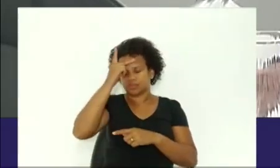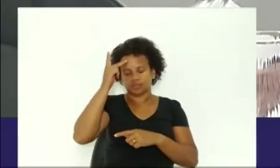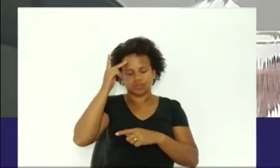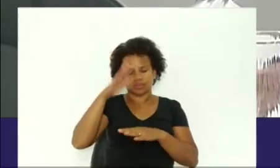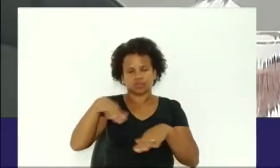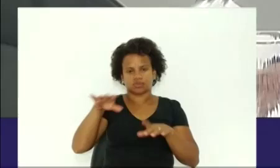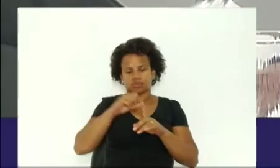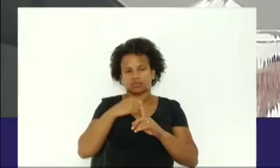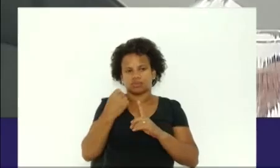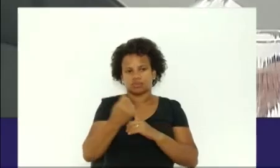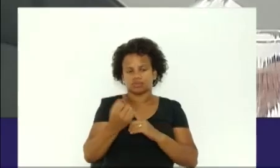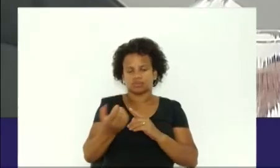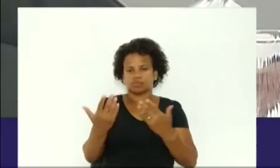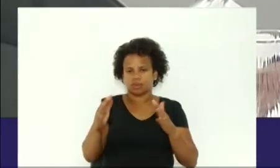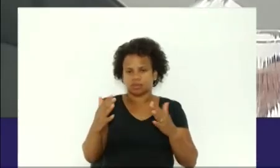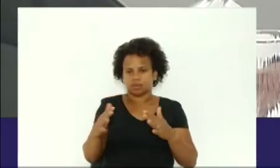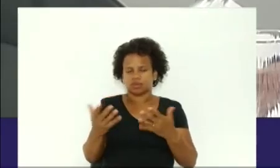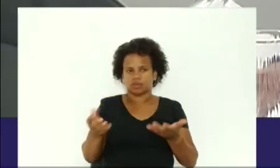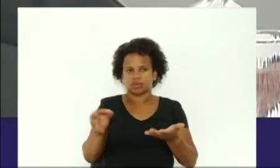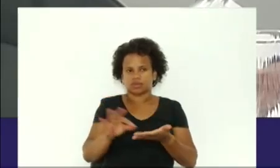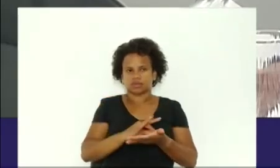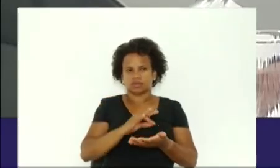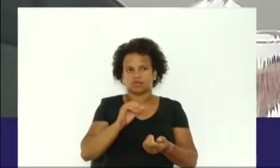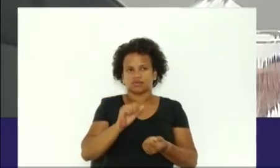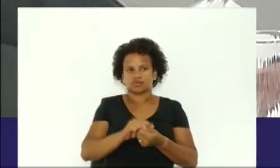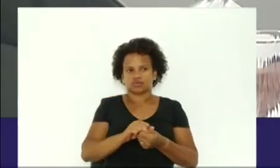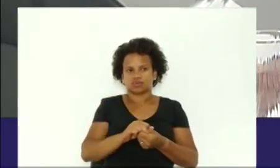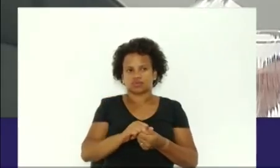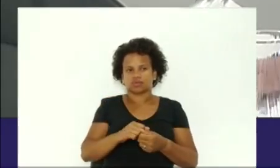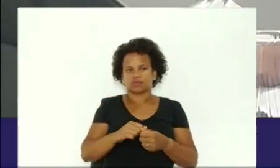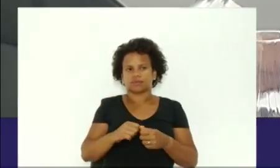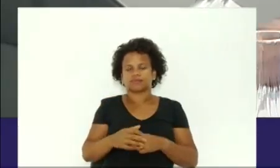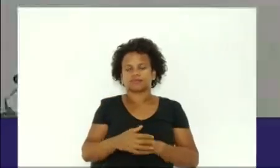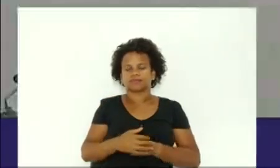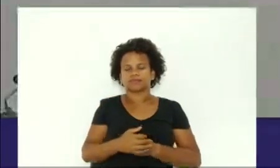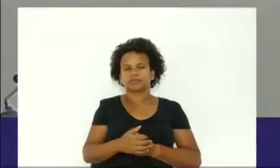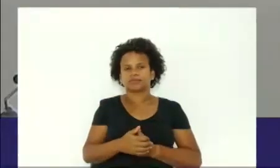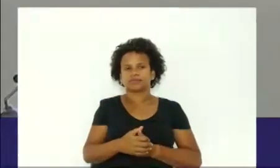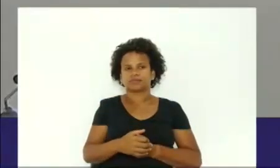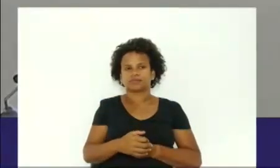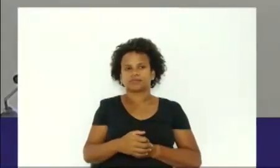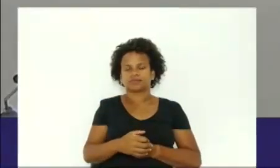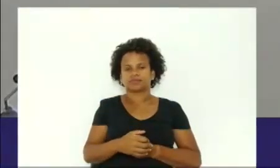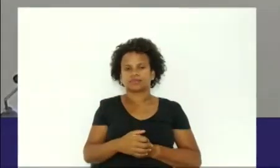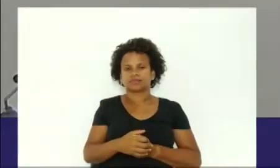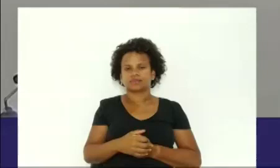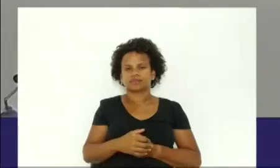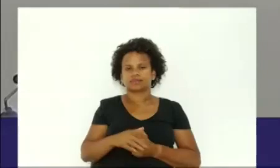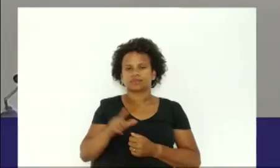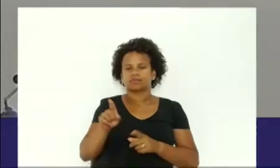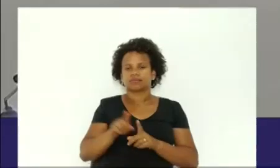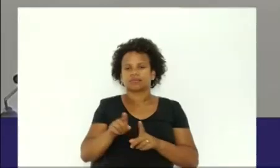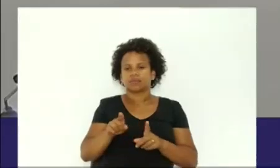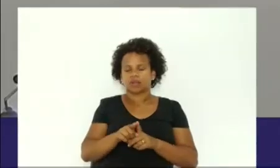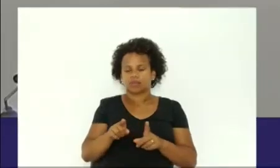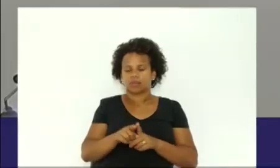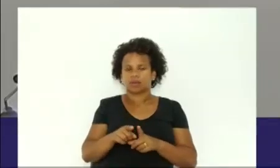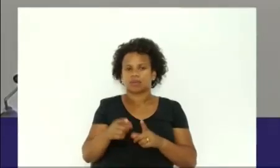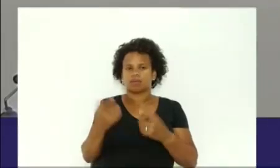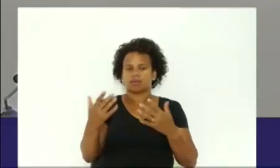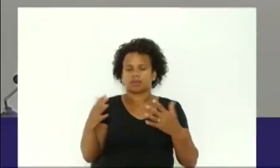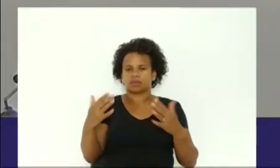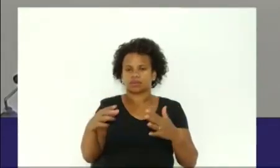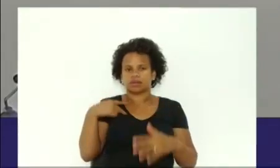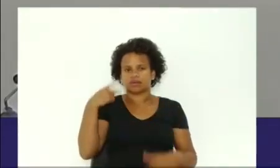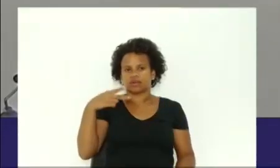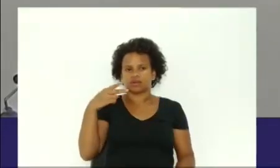eu gostaria de estar assinando junto, assim com a permissão da nossa vereadora. Eu também quero parabenizar a vereadora Érica da